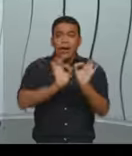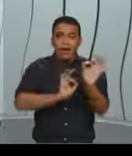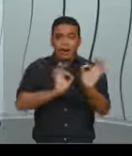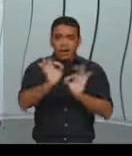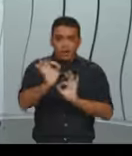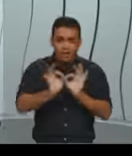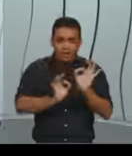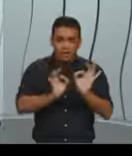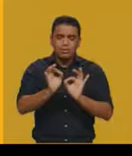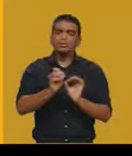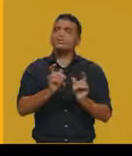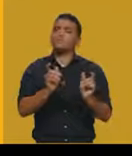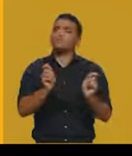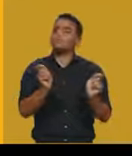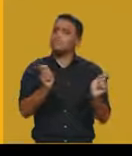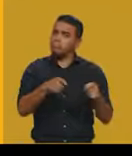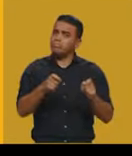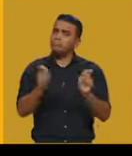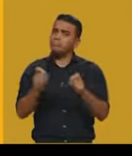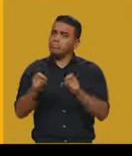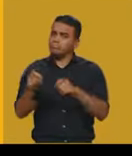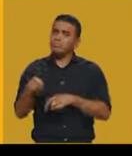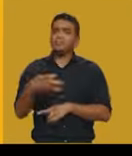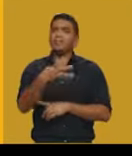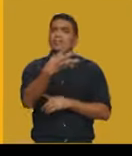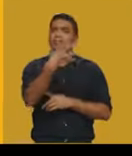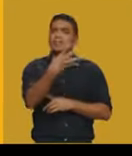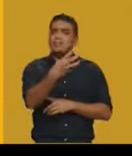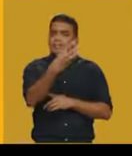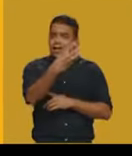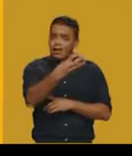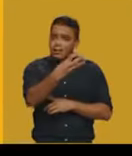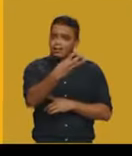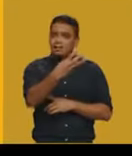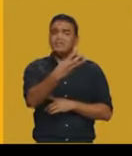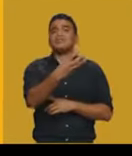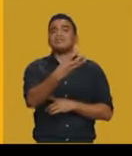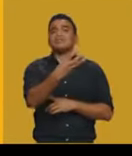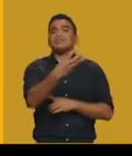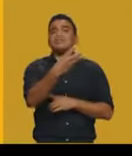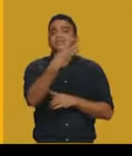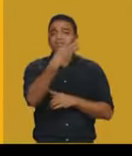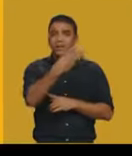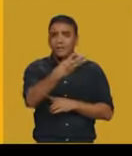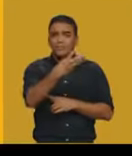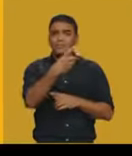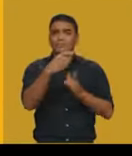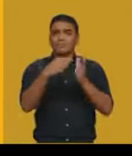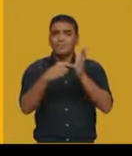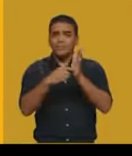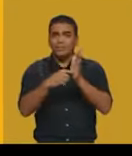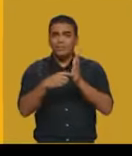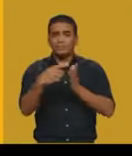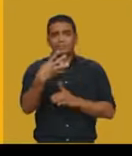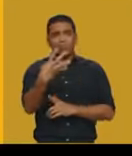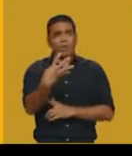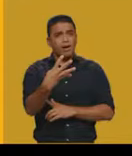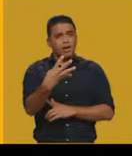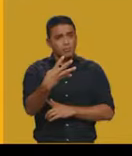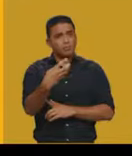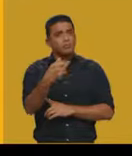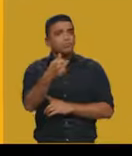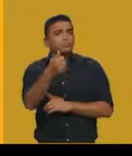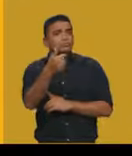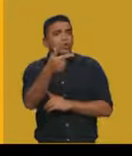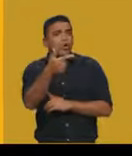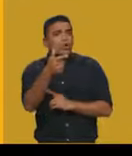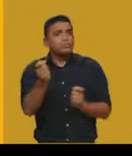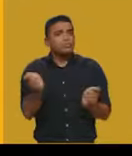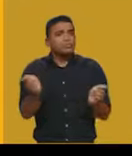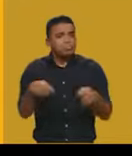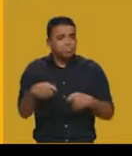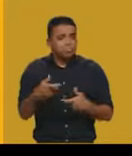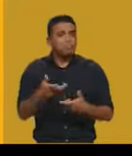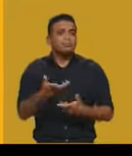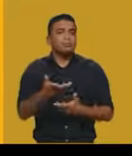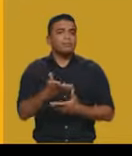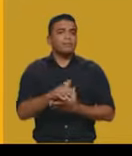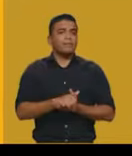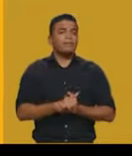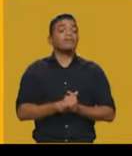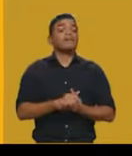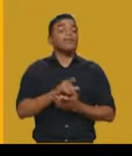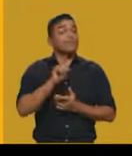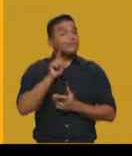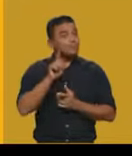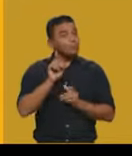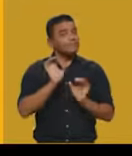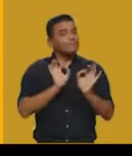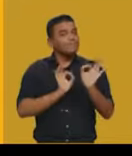teve 3 possibilidades. 3 vezes 4, 12 possibilidades. Isso aqui é